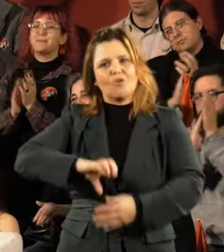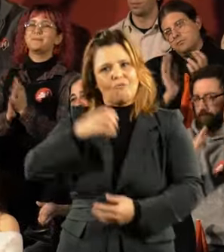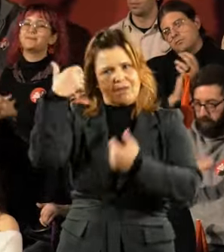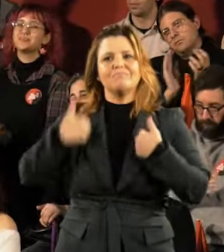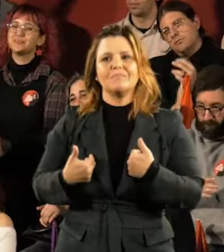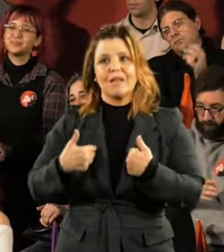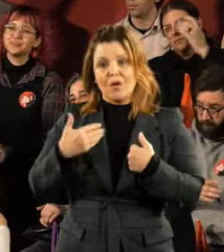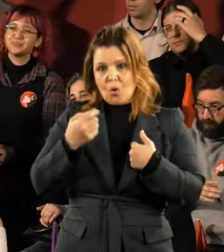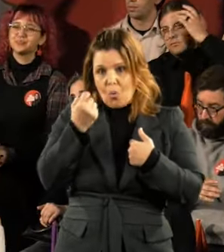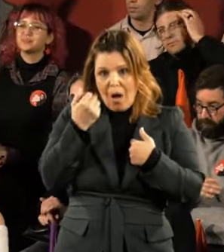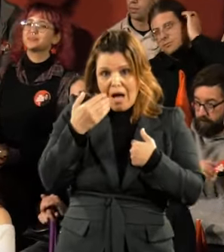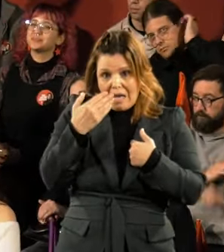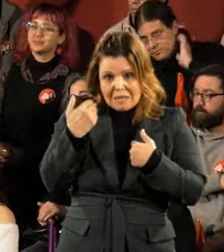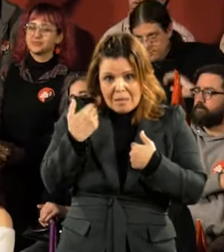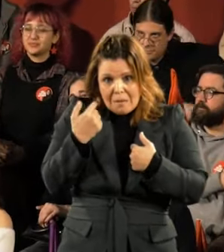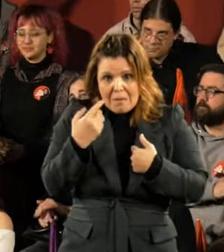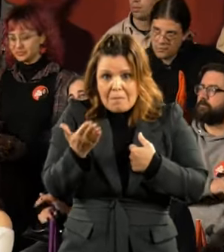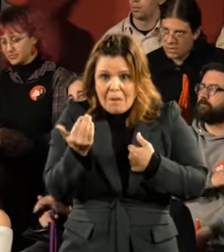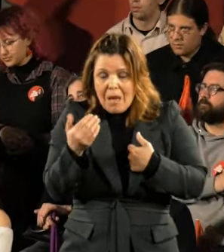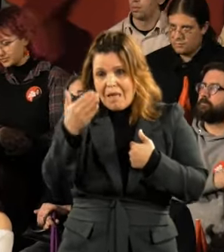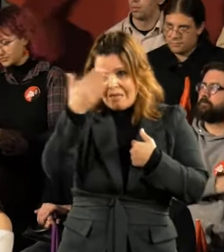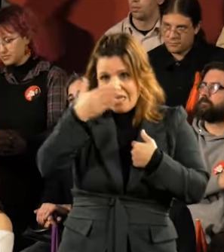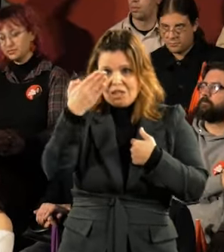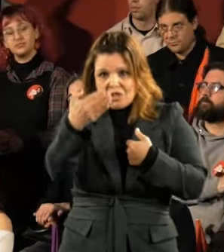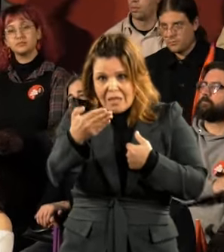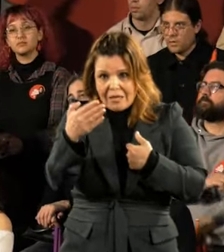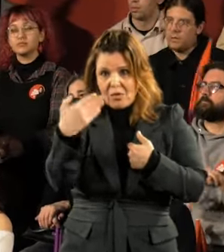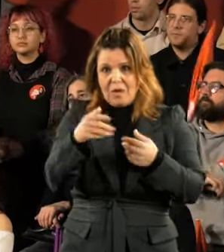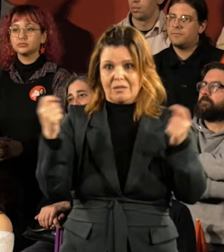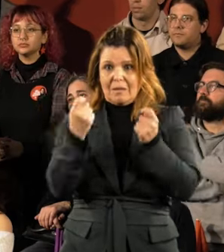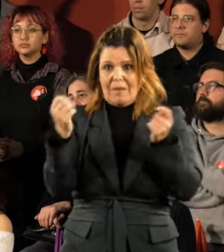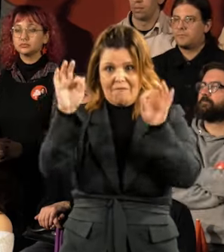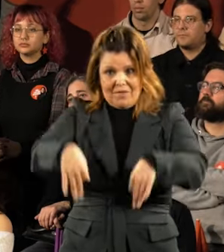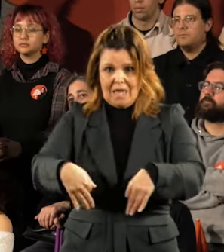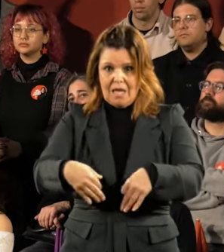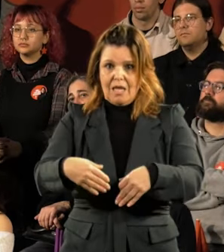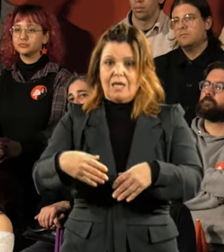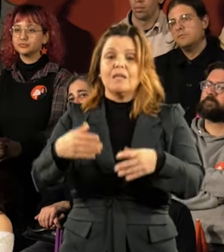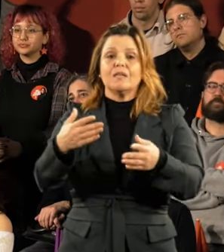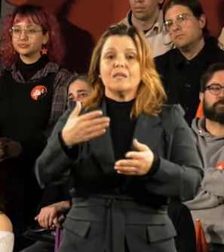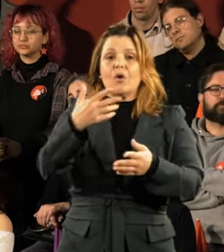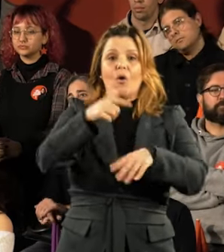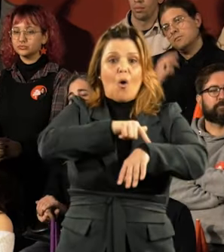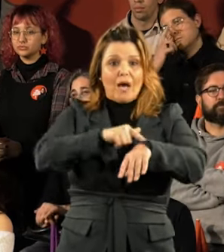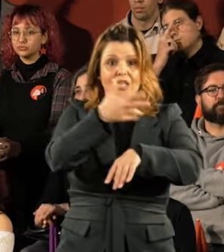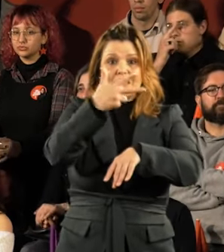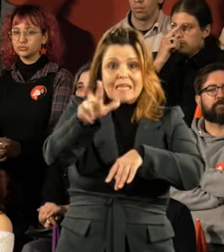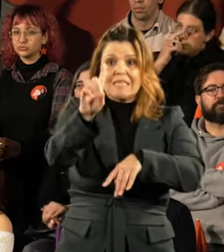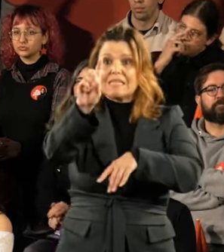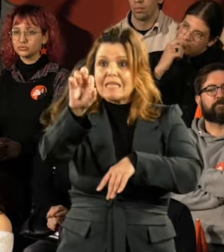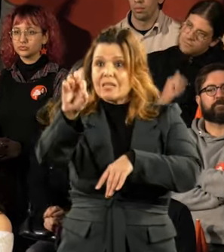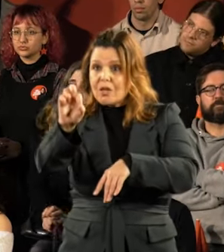faltam dias para o final da campanha 68 horas